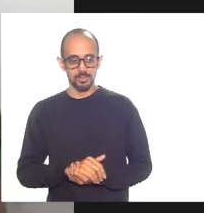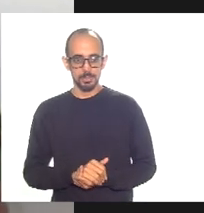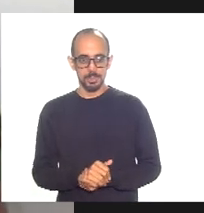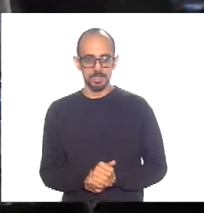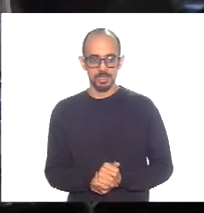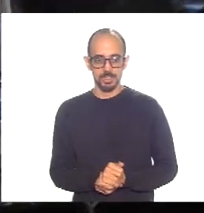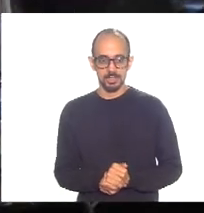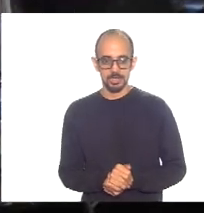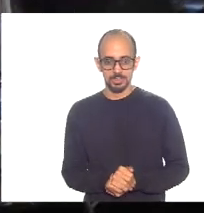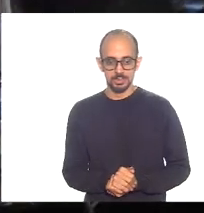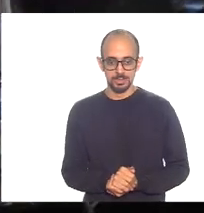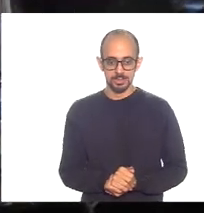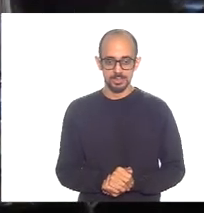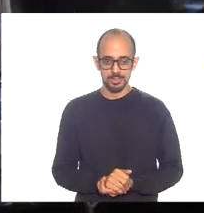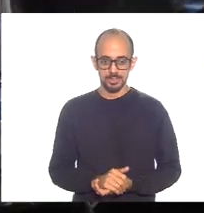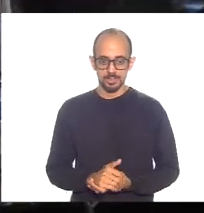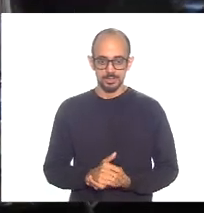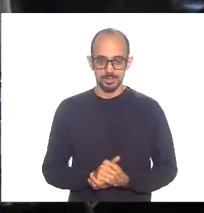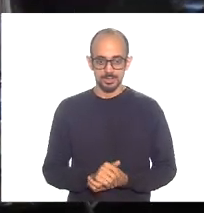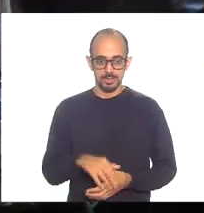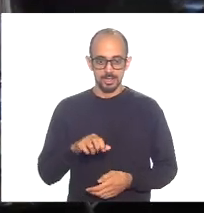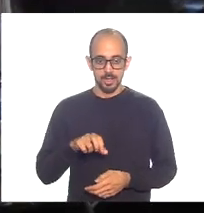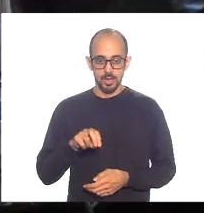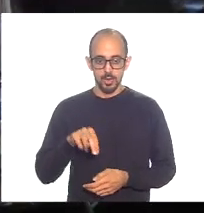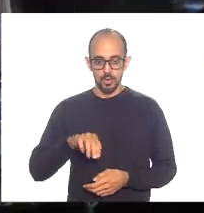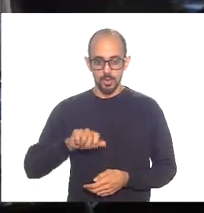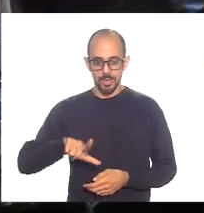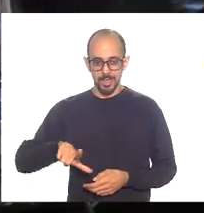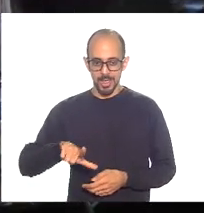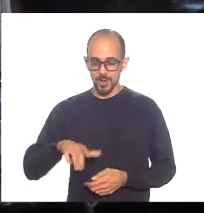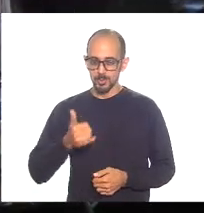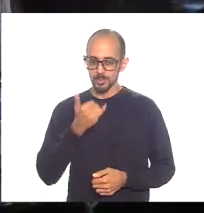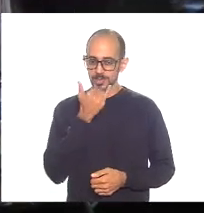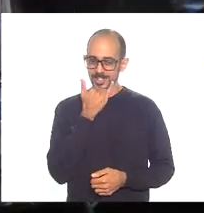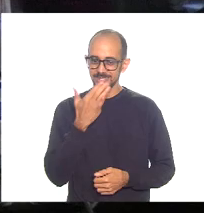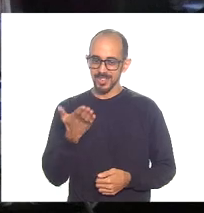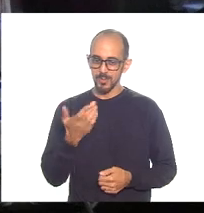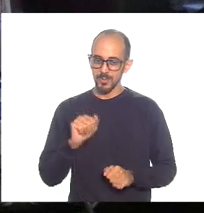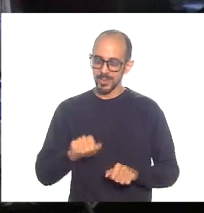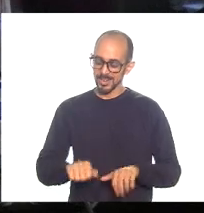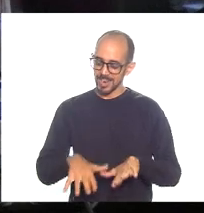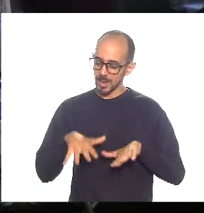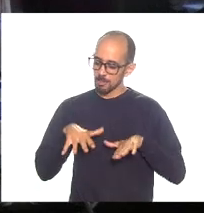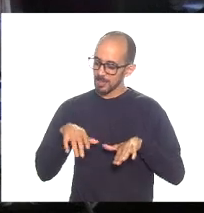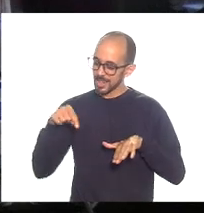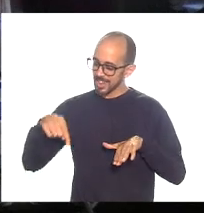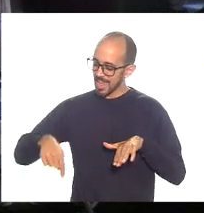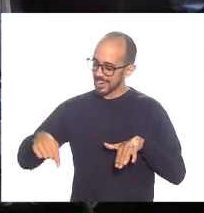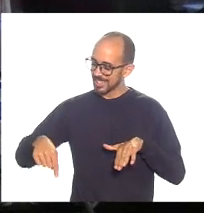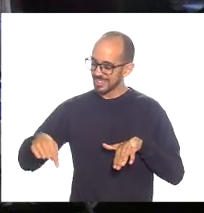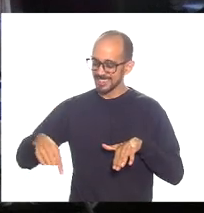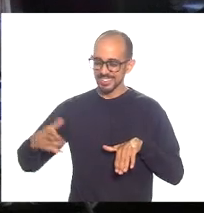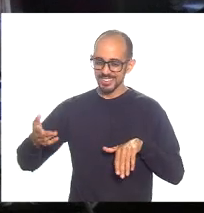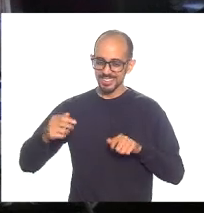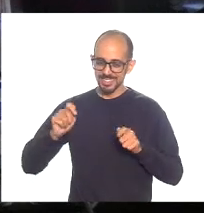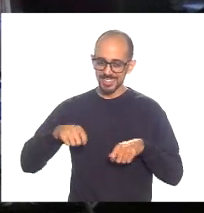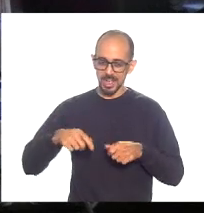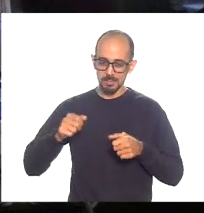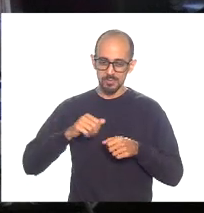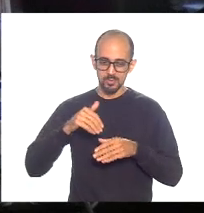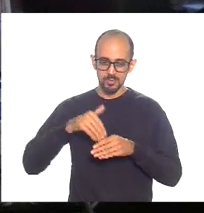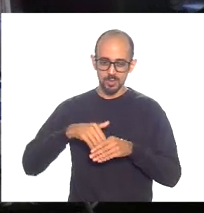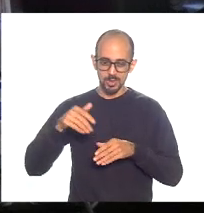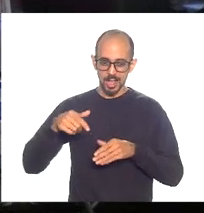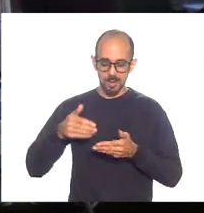Ah, desculpa, eu não vi o deputado Noel de Carvalho, perdão, está no plenário e quer votar, fazer seu voto. Por gentileza,